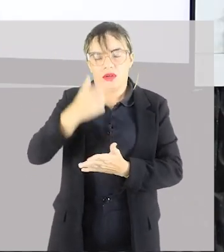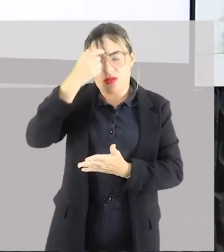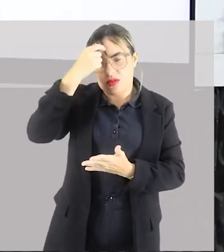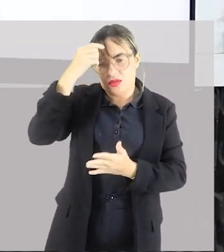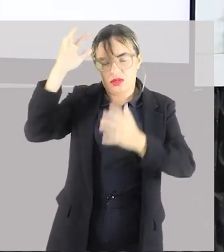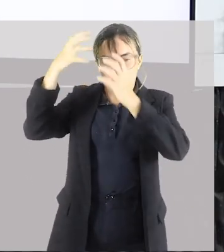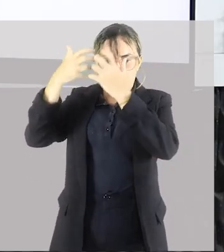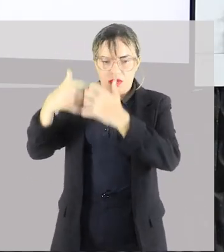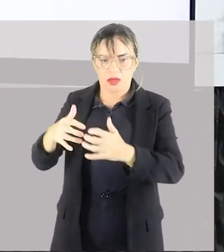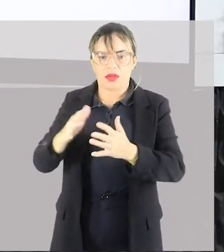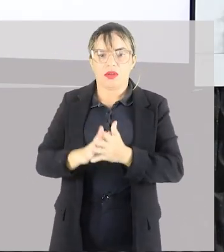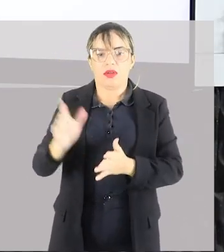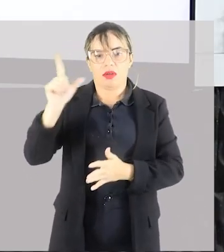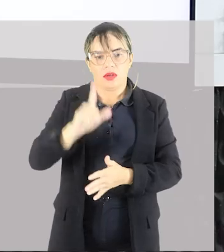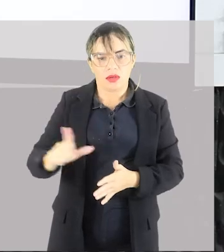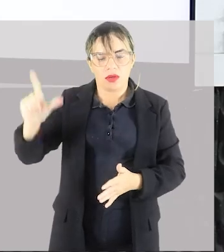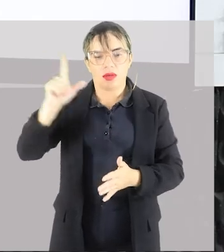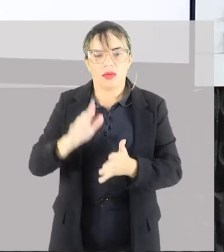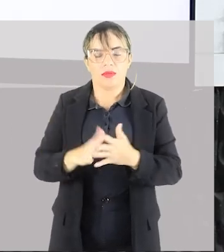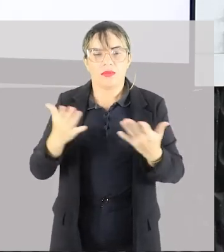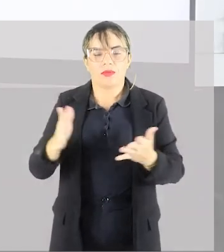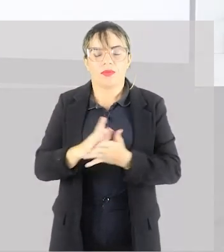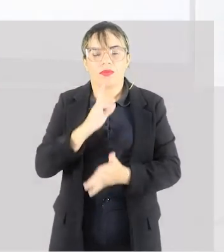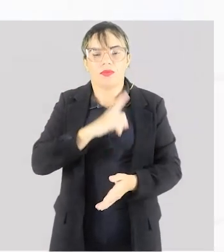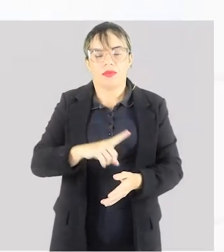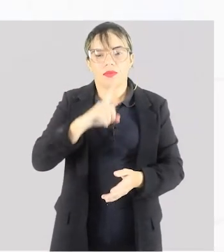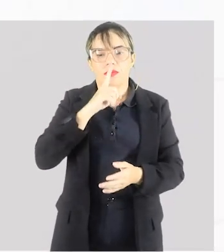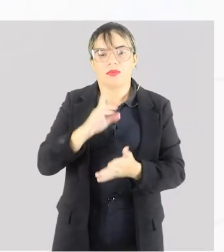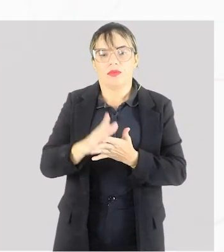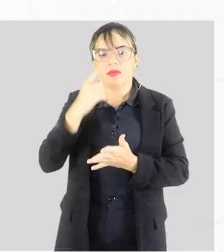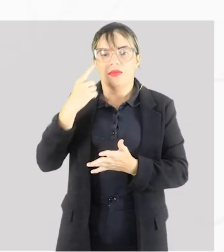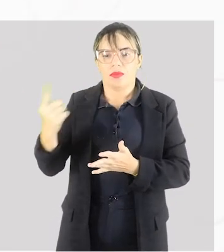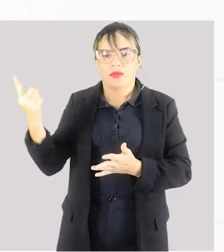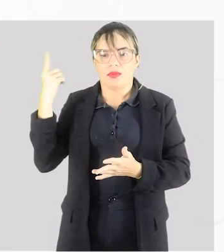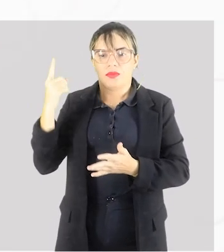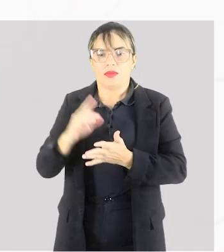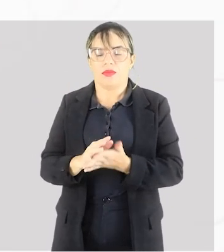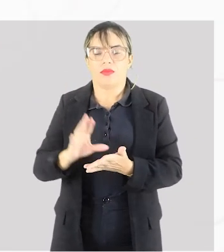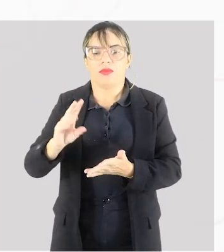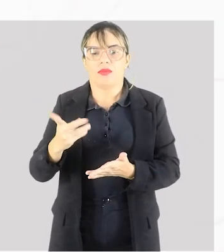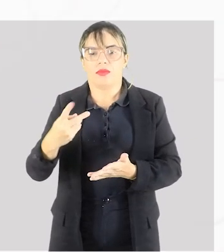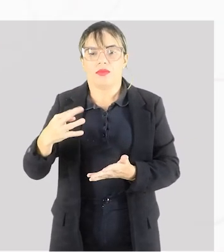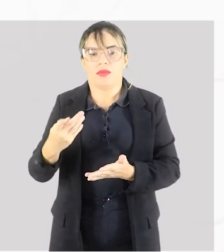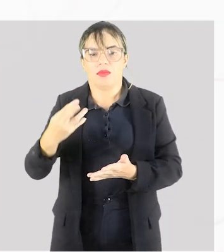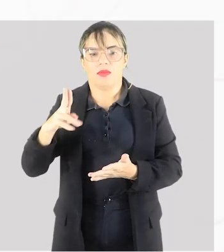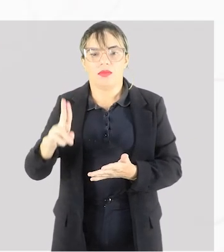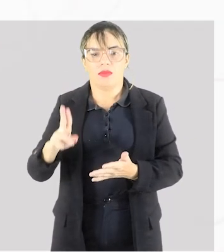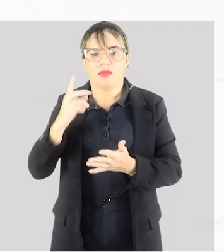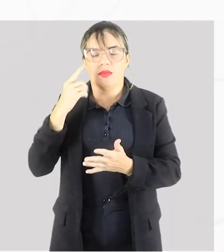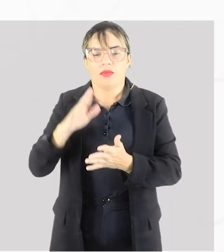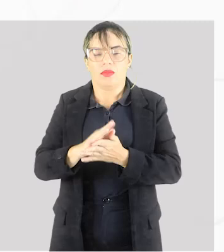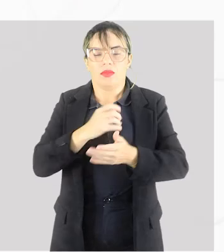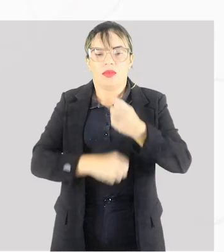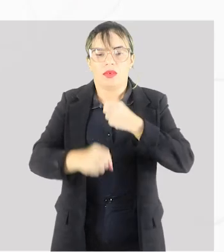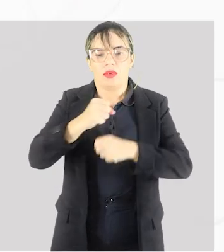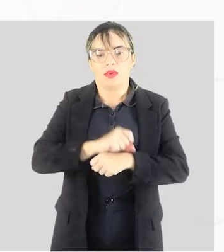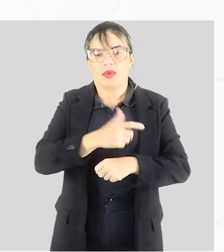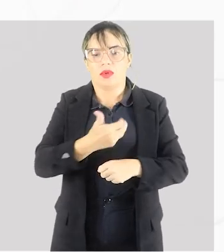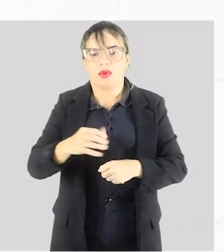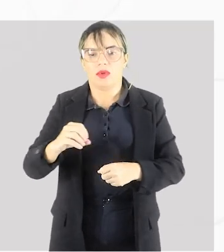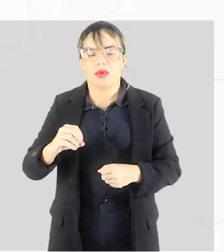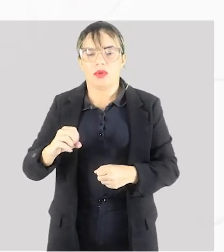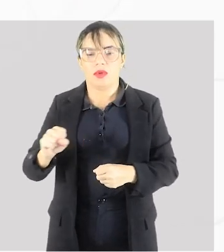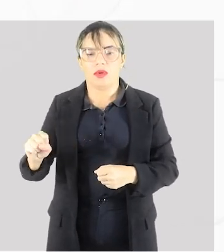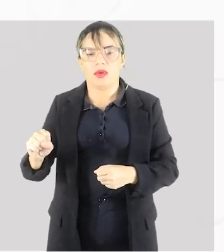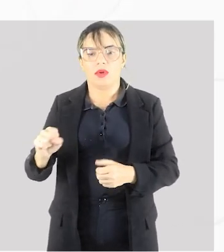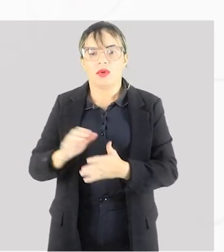caixinha, literalmente. Em Silêncio, do Shiauri Shiota, em 2008, foi criado para evocar os próprios traumas pessoais